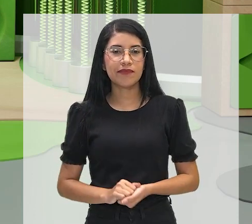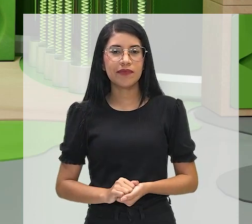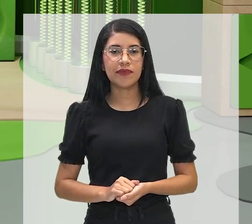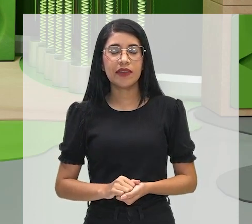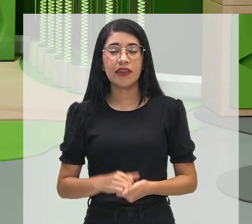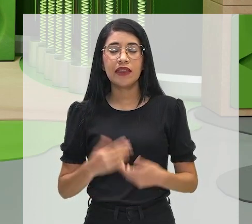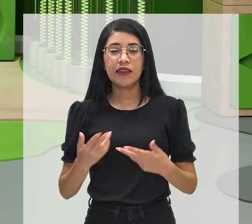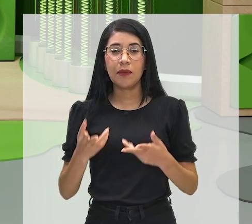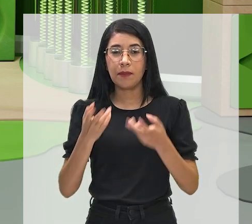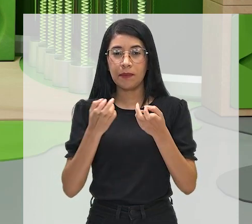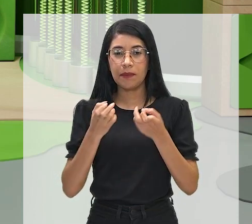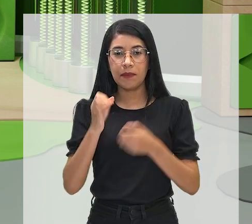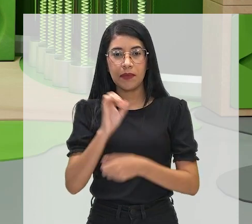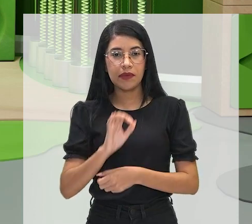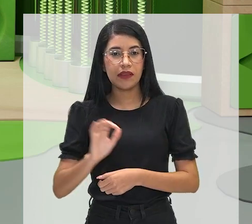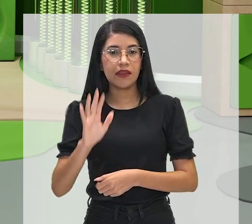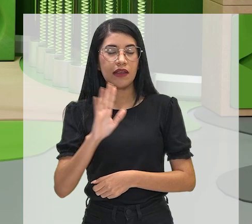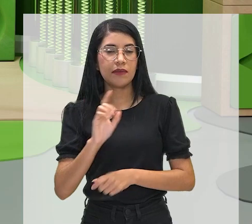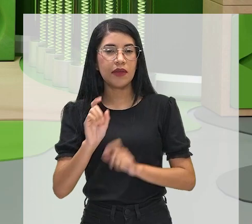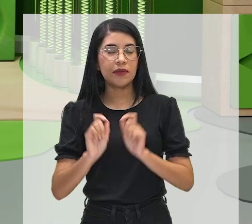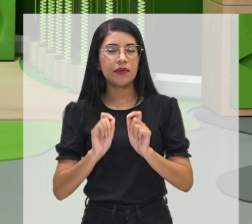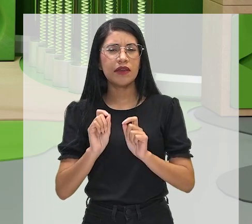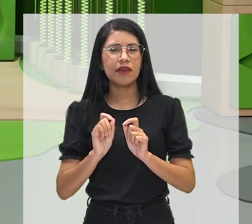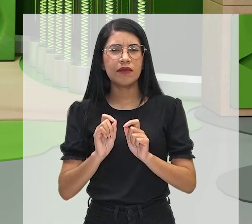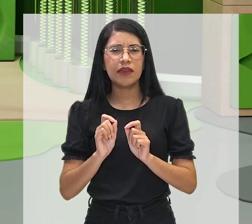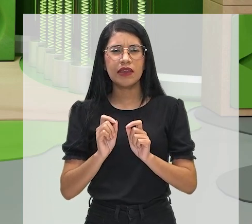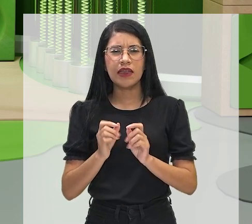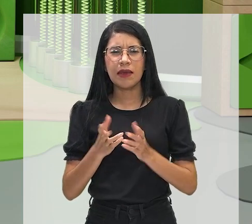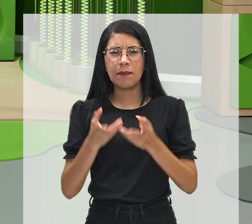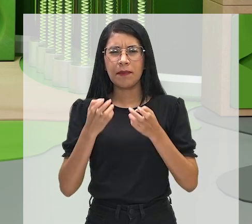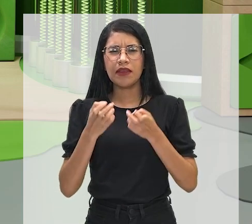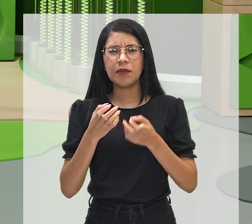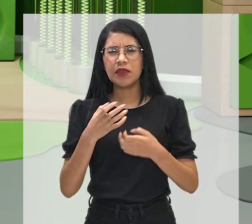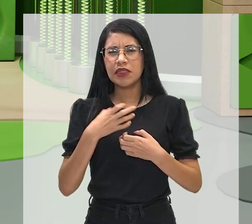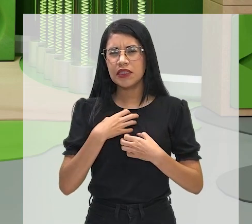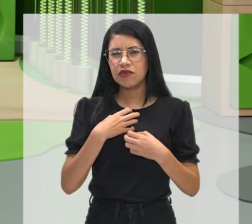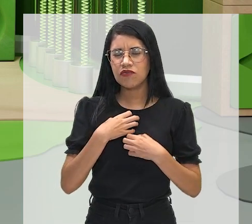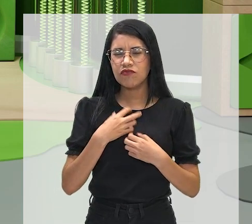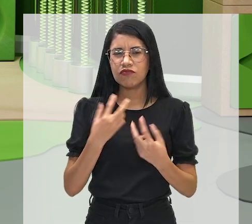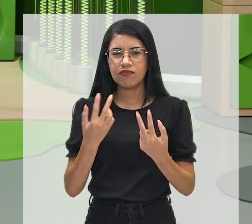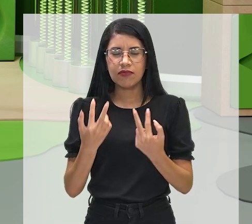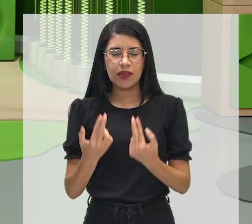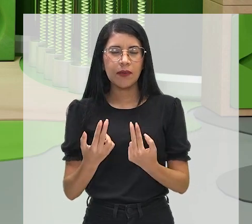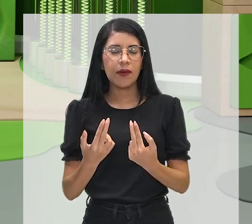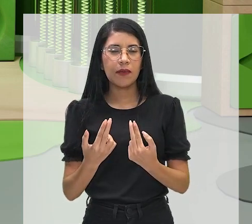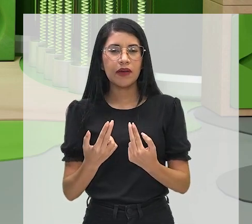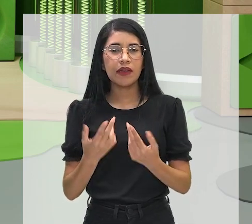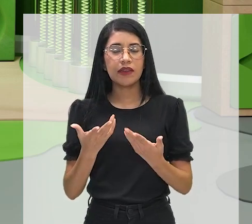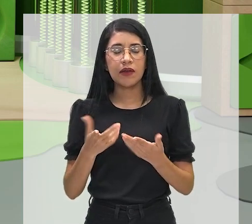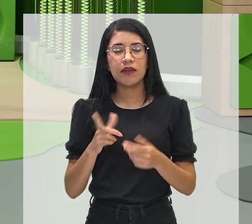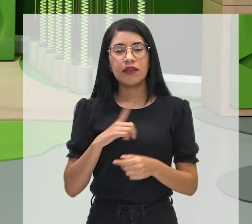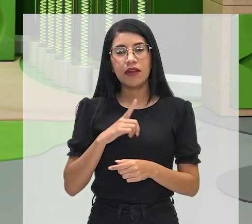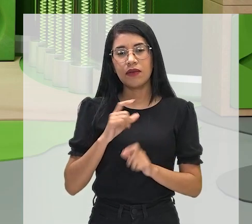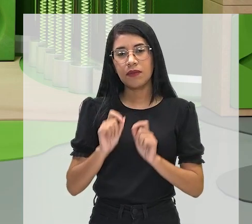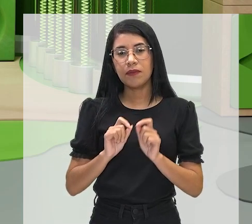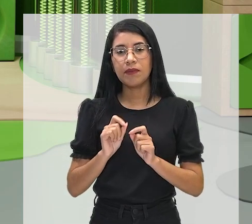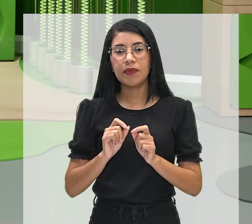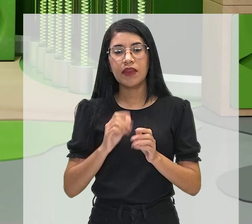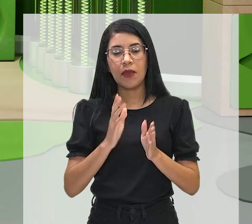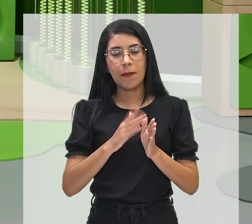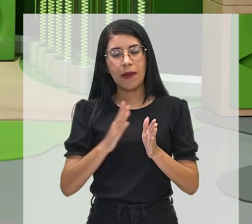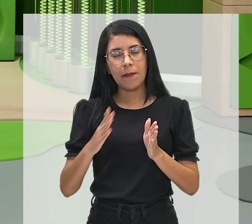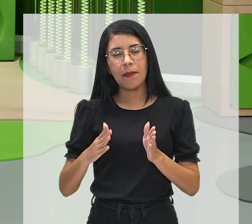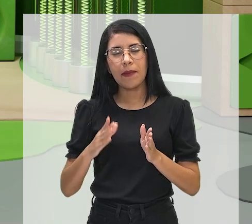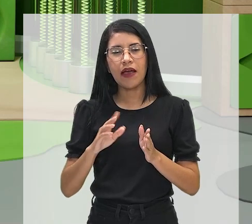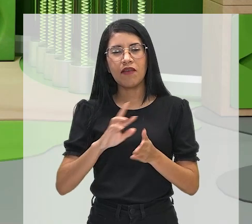aí, você viu nessas imagens, né? Você conseguiu se identificar com elas? Sabe, muitas vezes você passa aí de repente